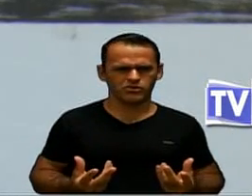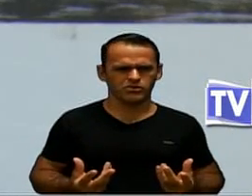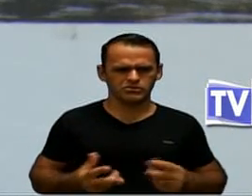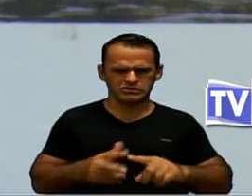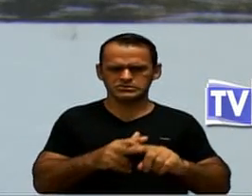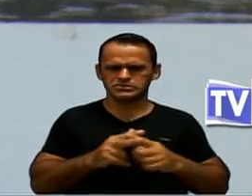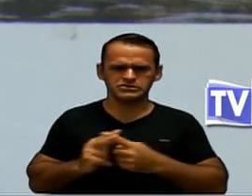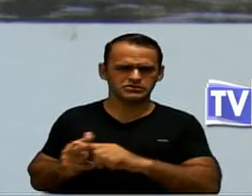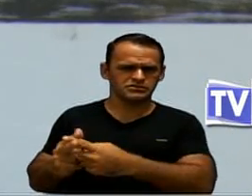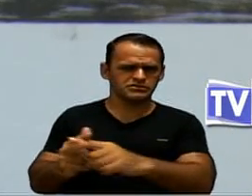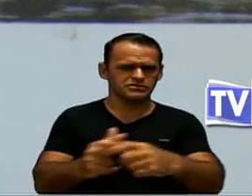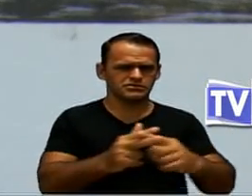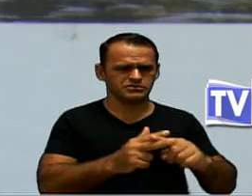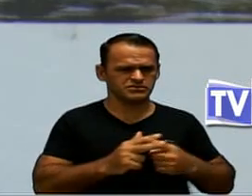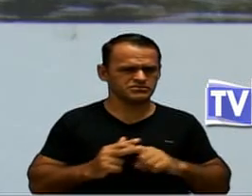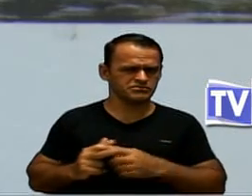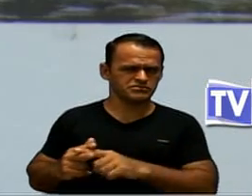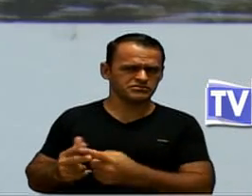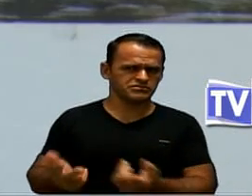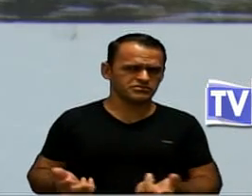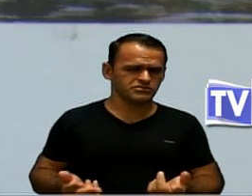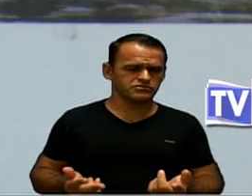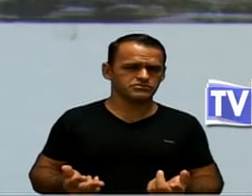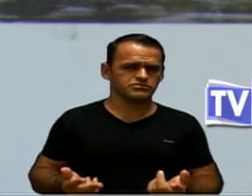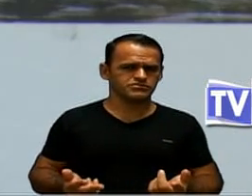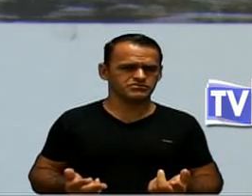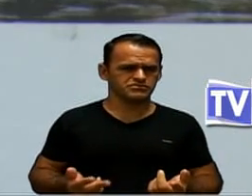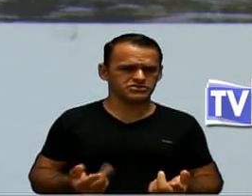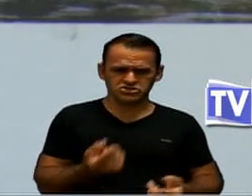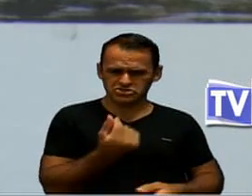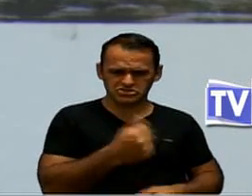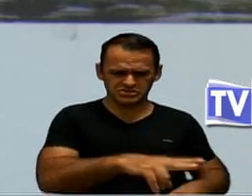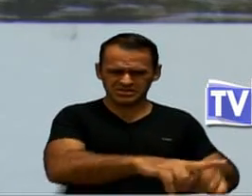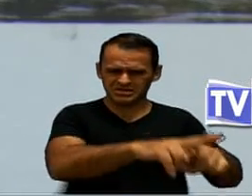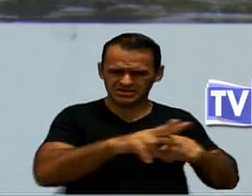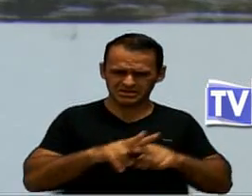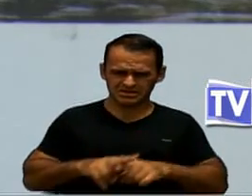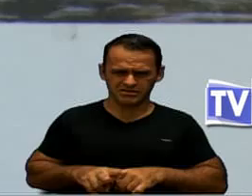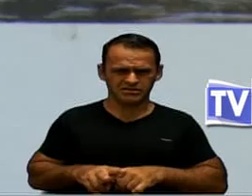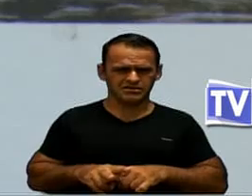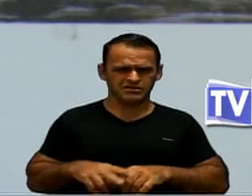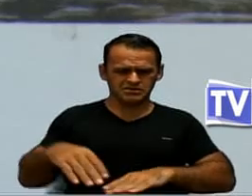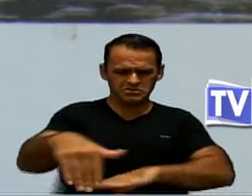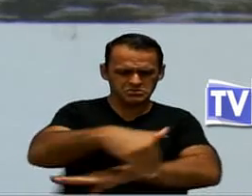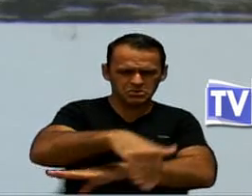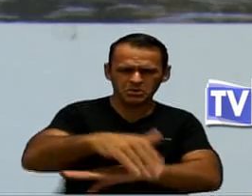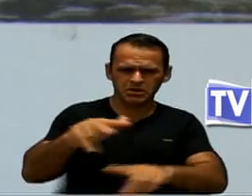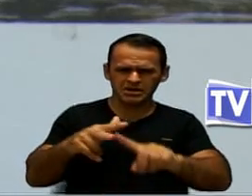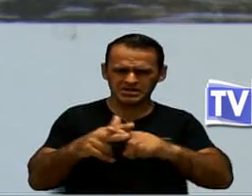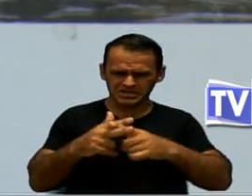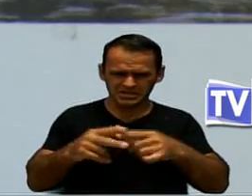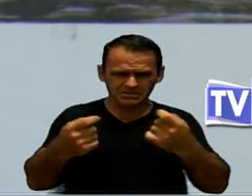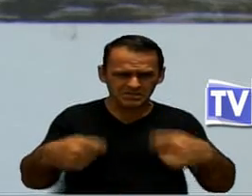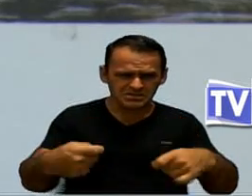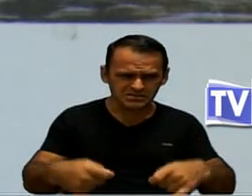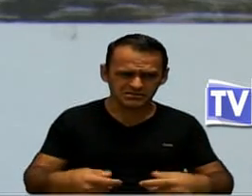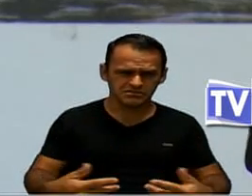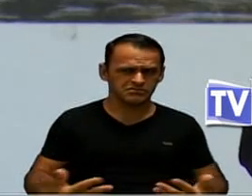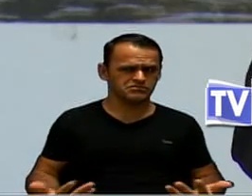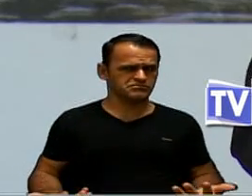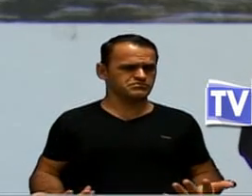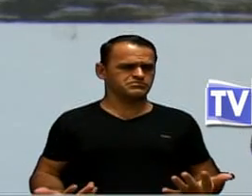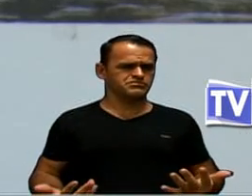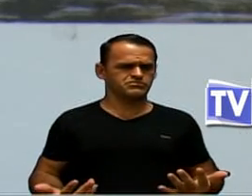e dependemos hoje de um empréstimo para tapar buraco, fechem as portas da prefeitura, a cidade quebrou, porque